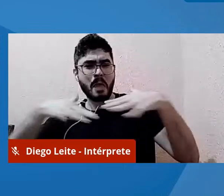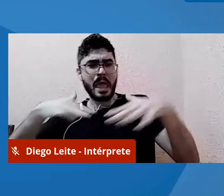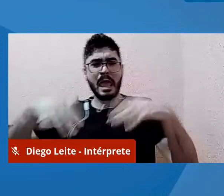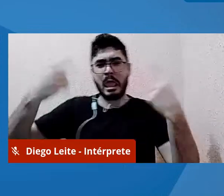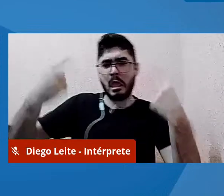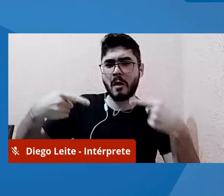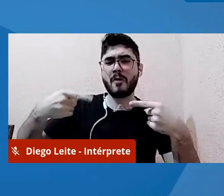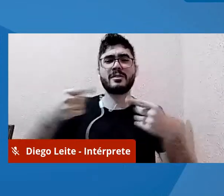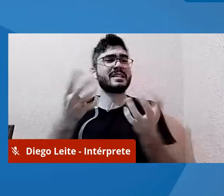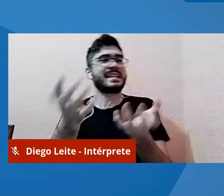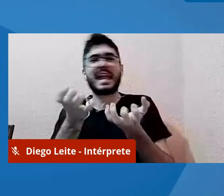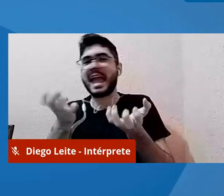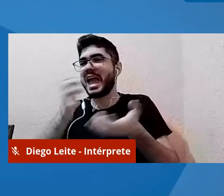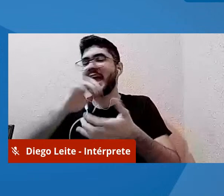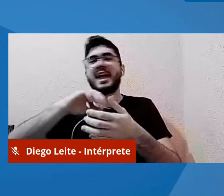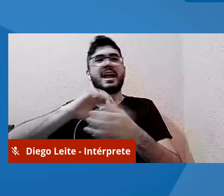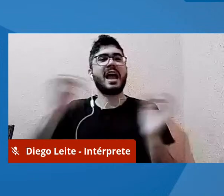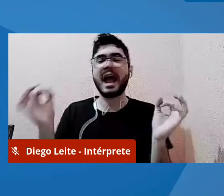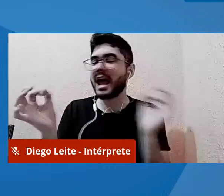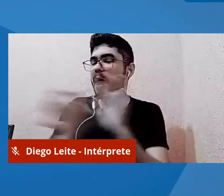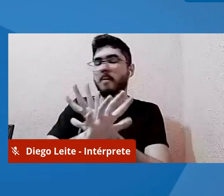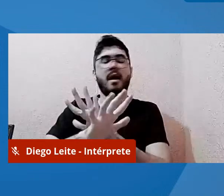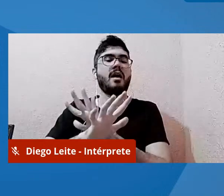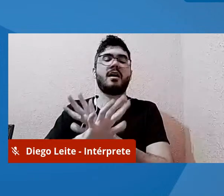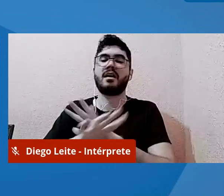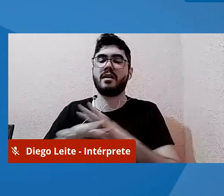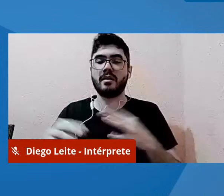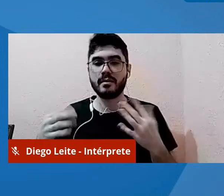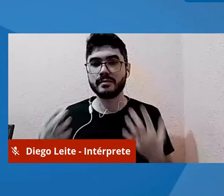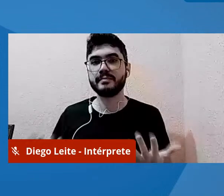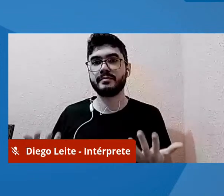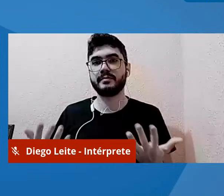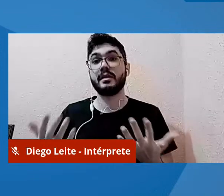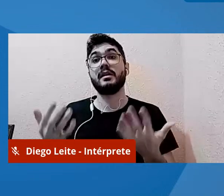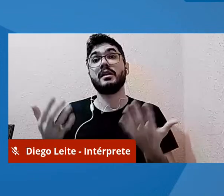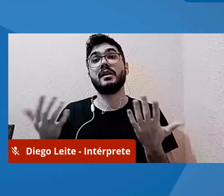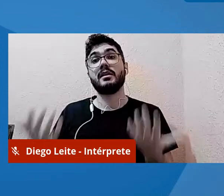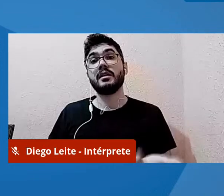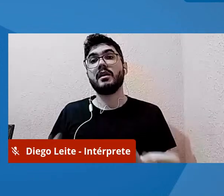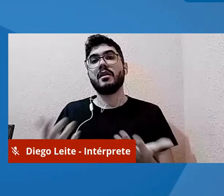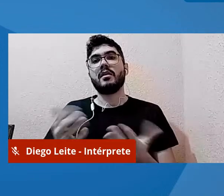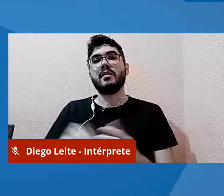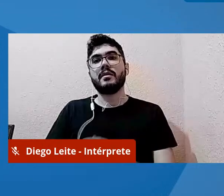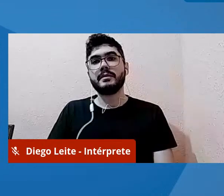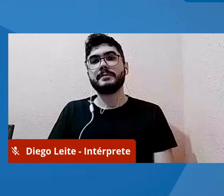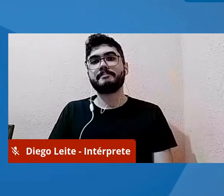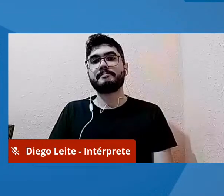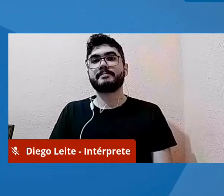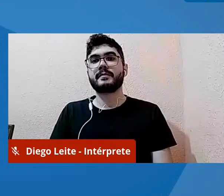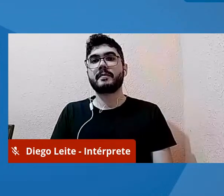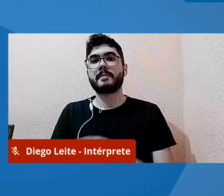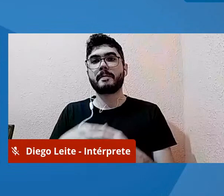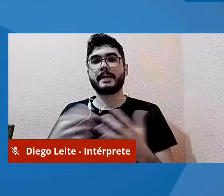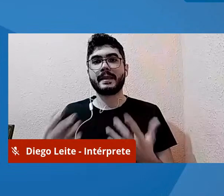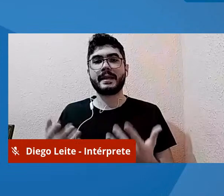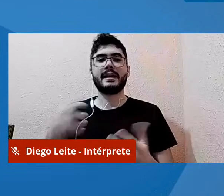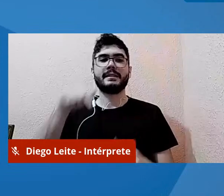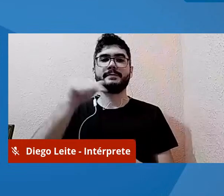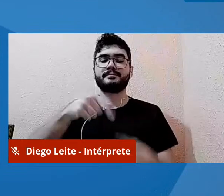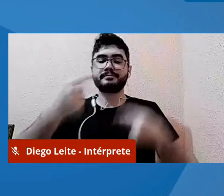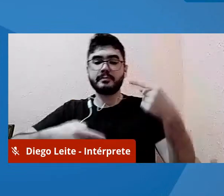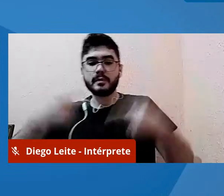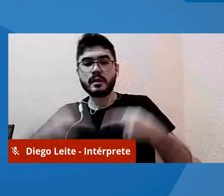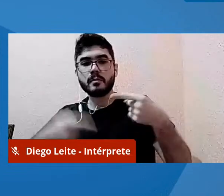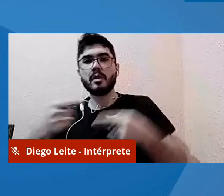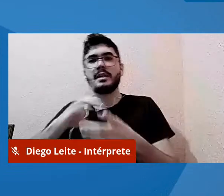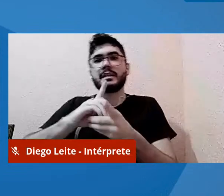esse. E o assassinato político, às vezes, é tolerado, se não